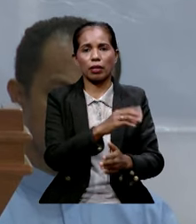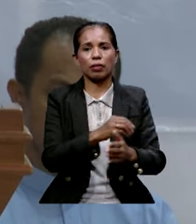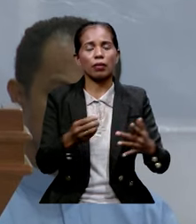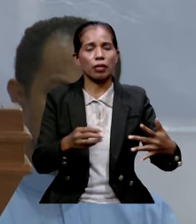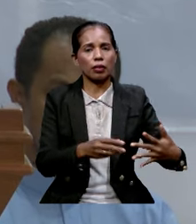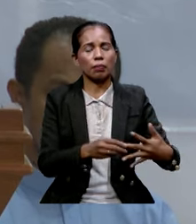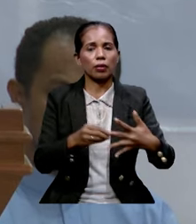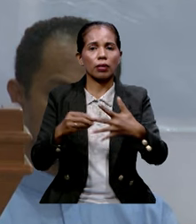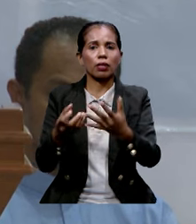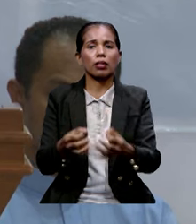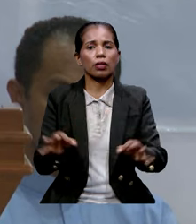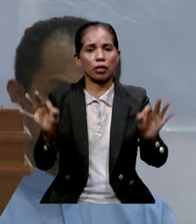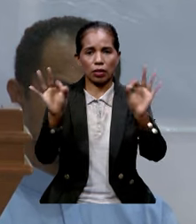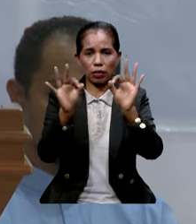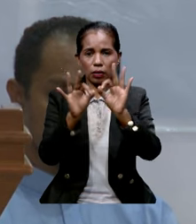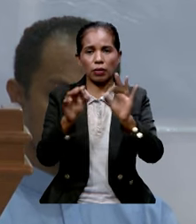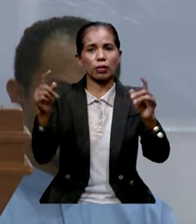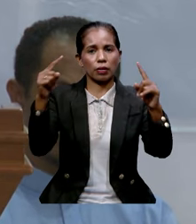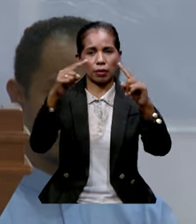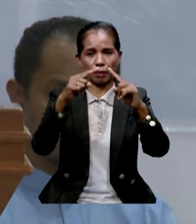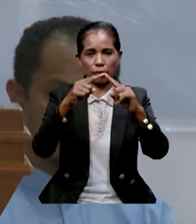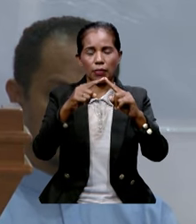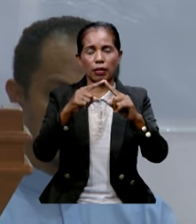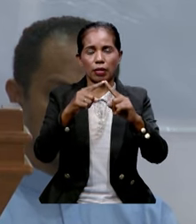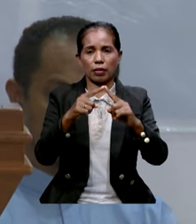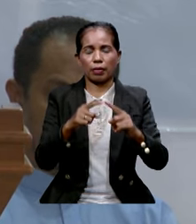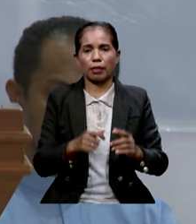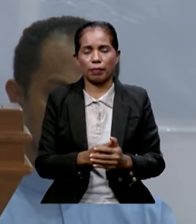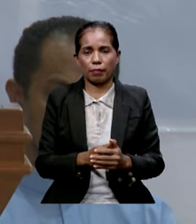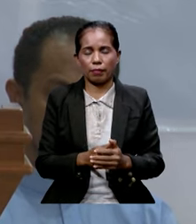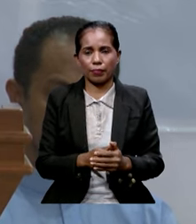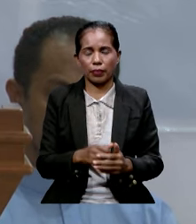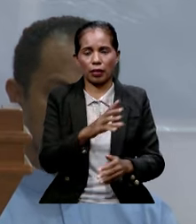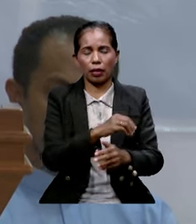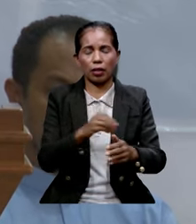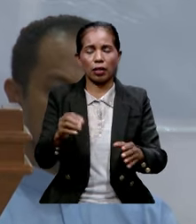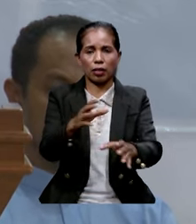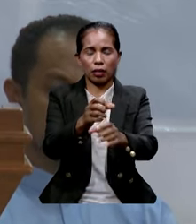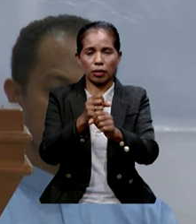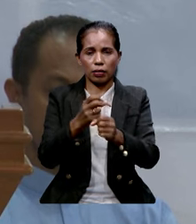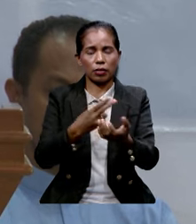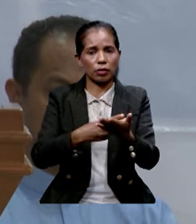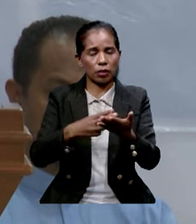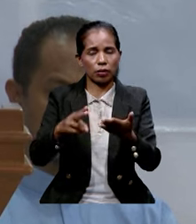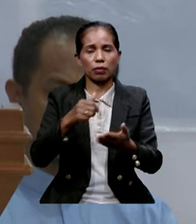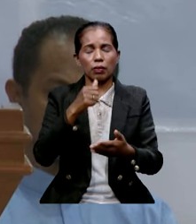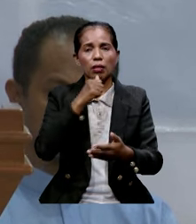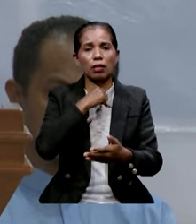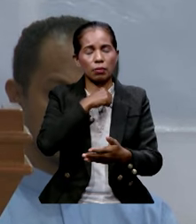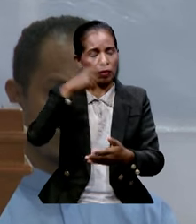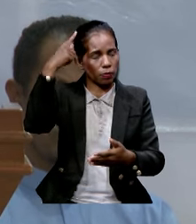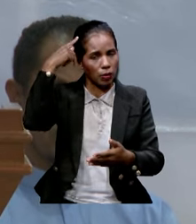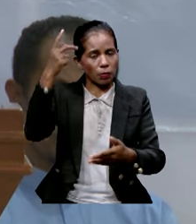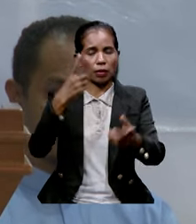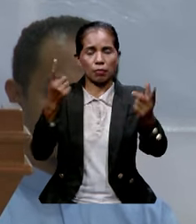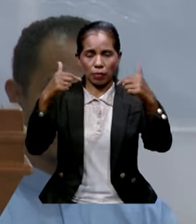principalmente, preparemos-nos com a oração intensa para acolher o Santo Padre, para que a sua